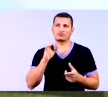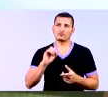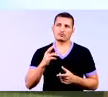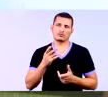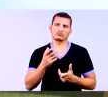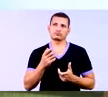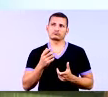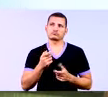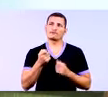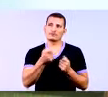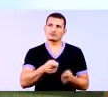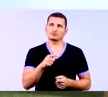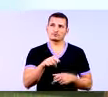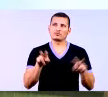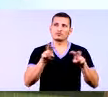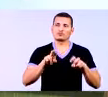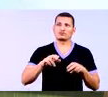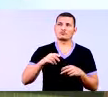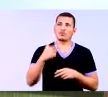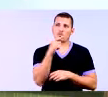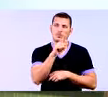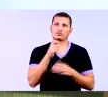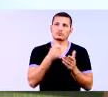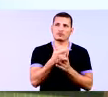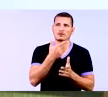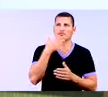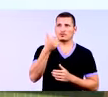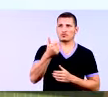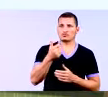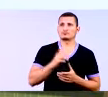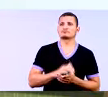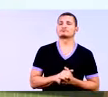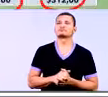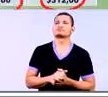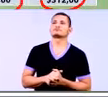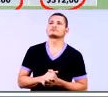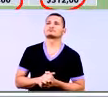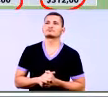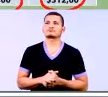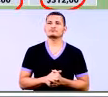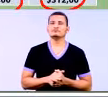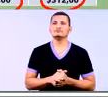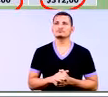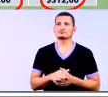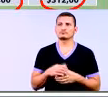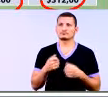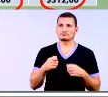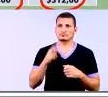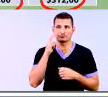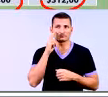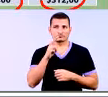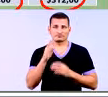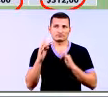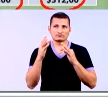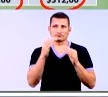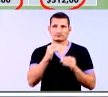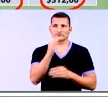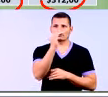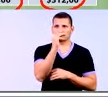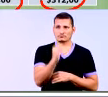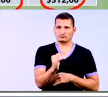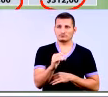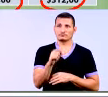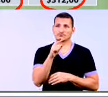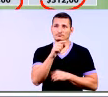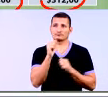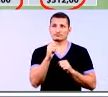outra mais moderna, porque o custo não vai valer a pena. Mas você tem que olhar todos os parâmetros. Aqui, gente, a gente pode